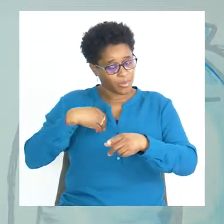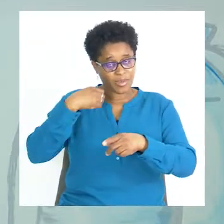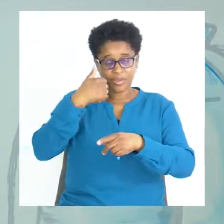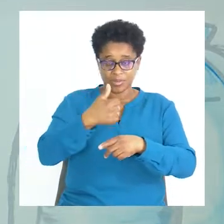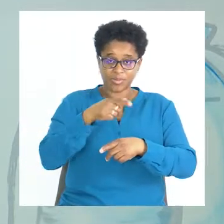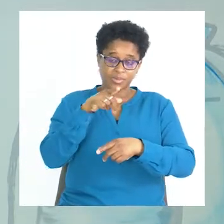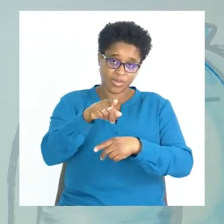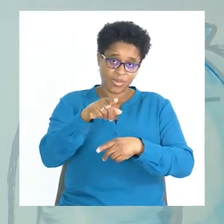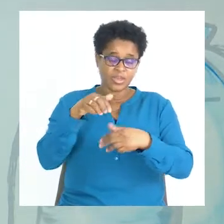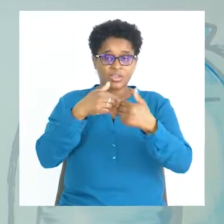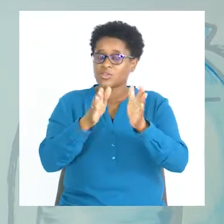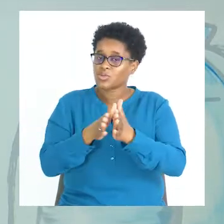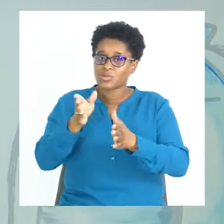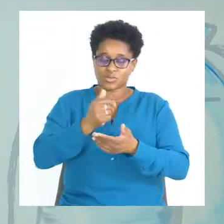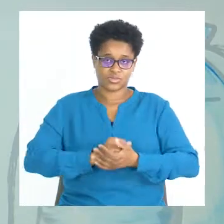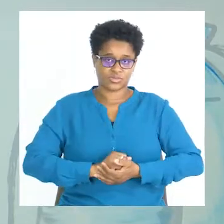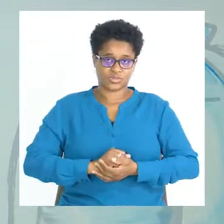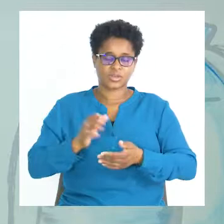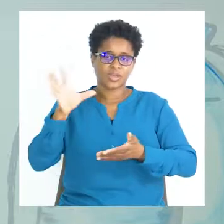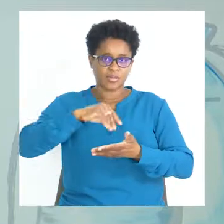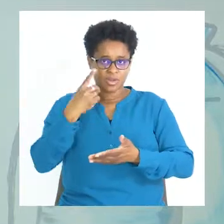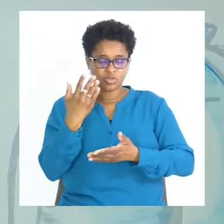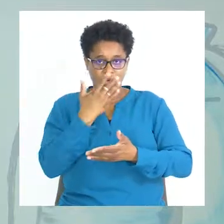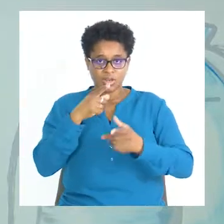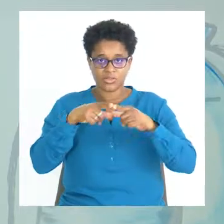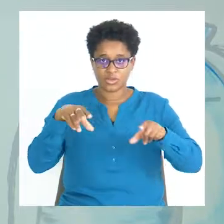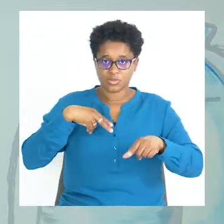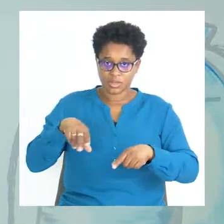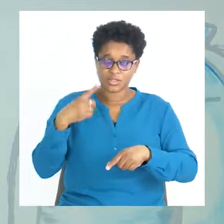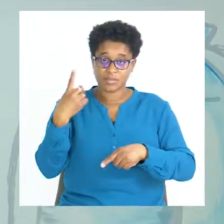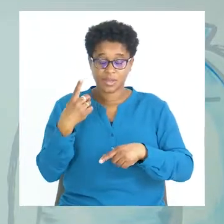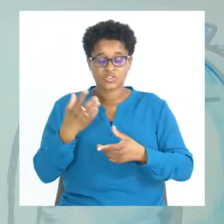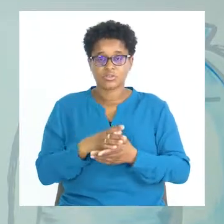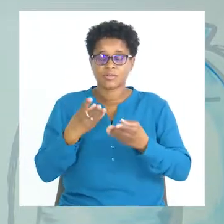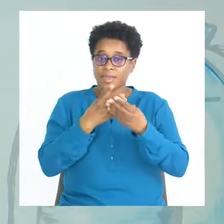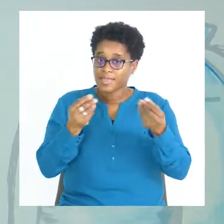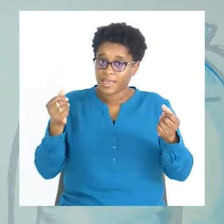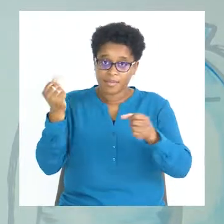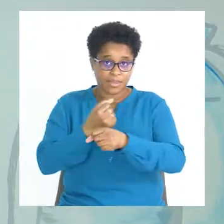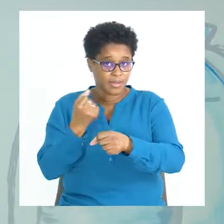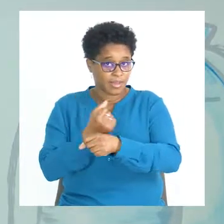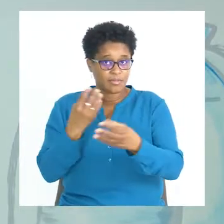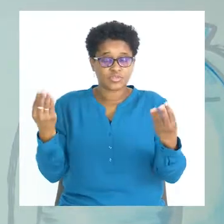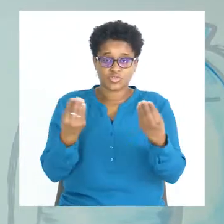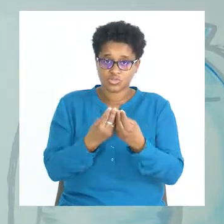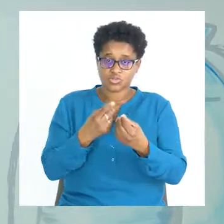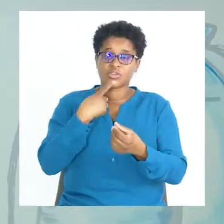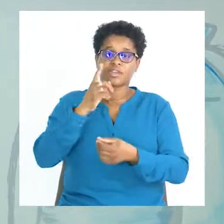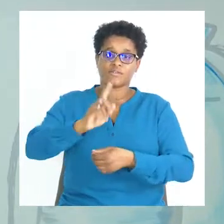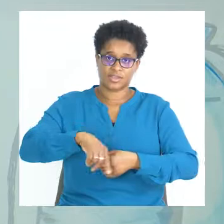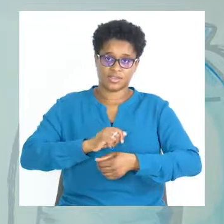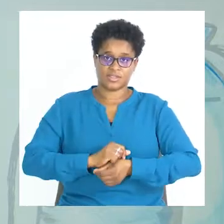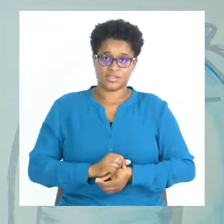bem, é para o bem de todos. Mais uma aula da língua portuguesa, mais um conteúdo para trabalharmos juntos.